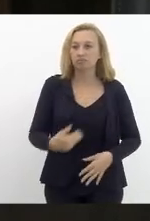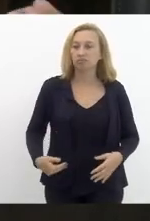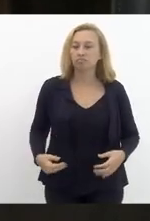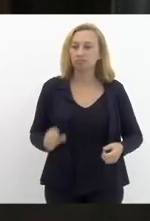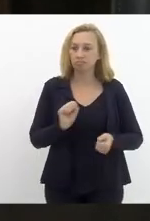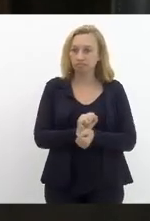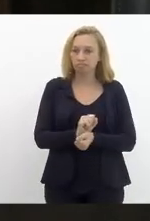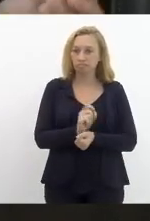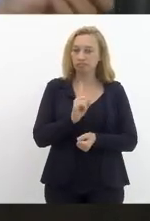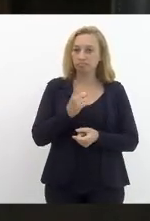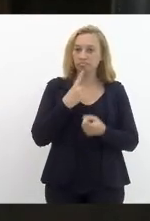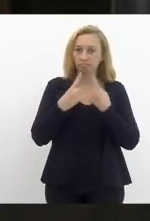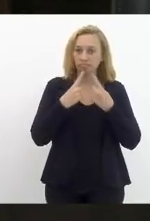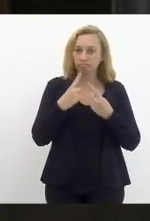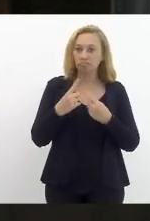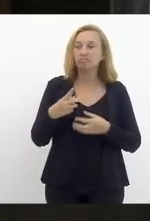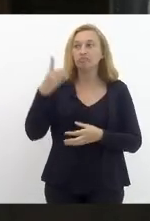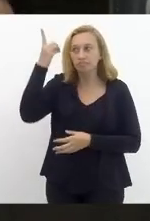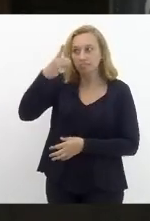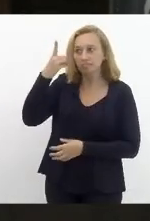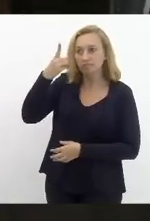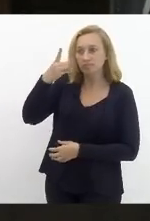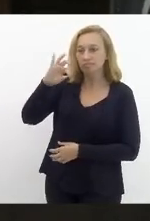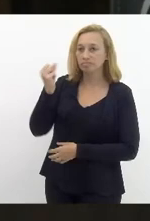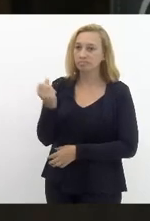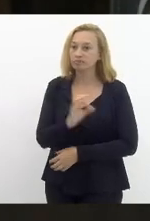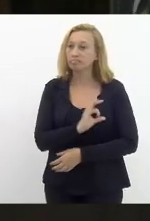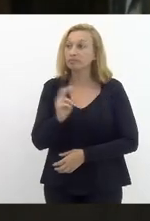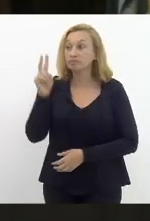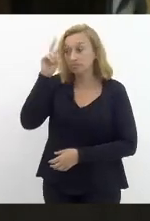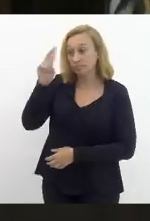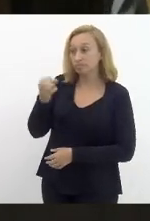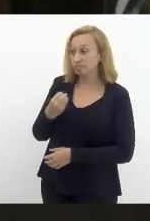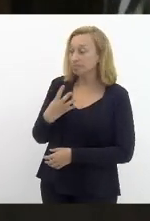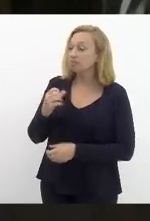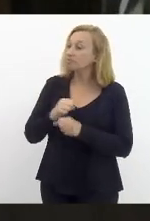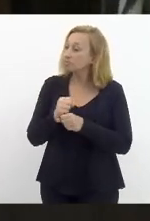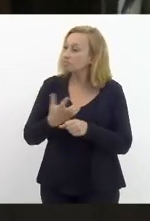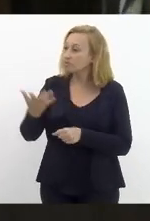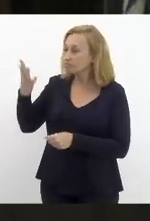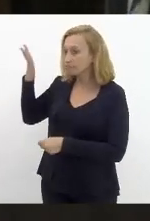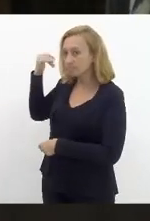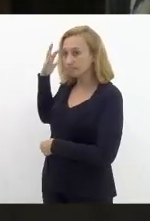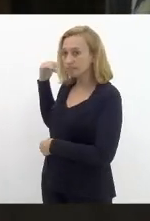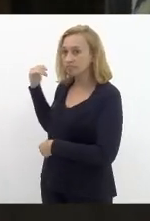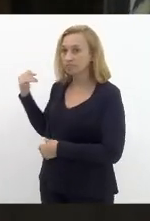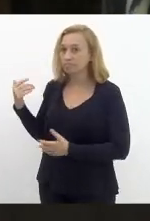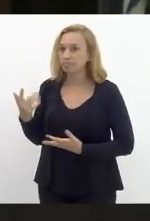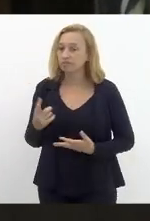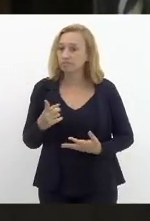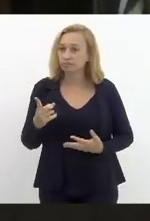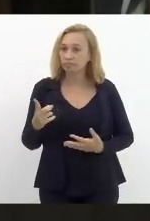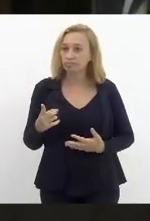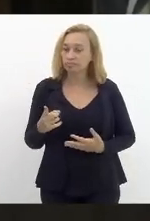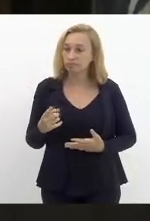deputada Marta Rocha lembra bem quando, no ano passado, ela, de uma forma